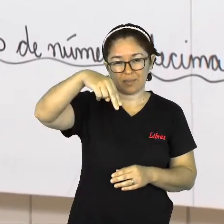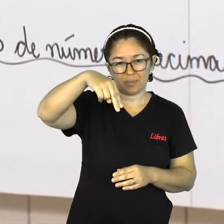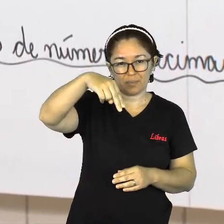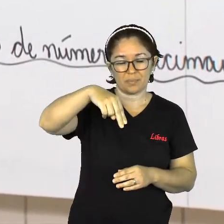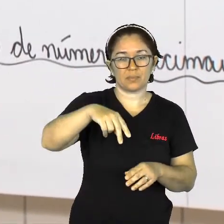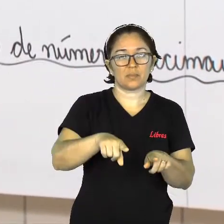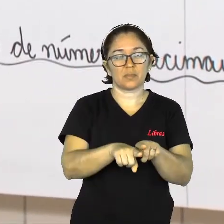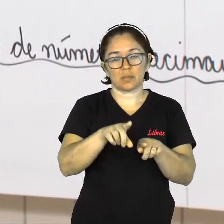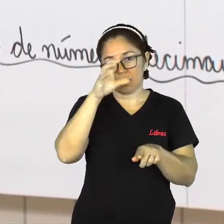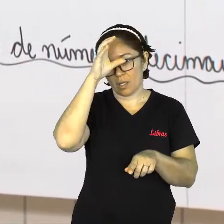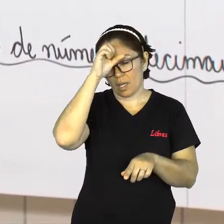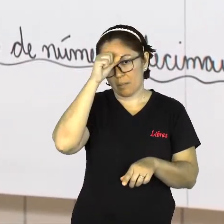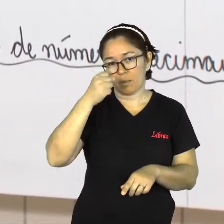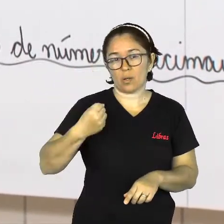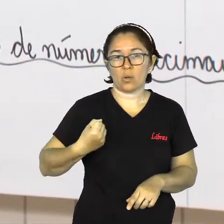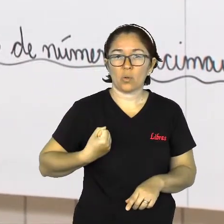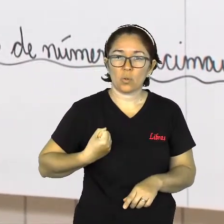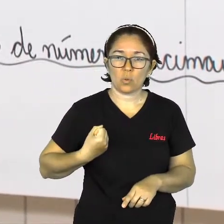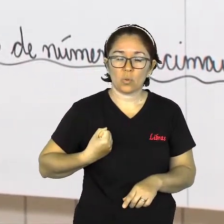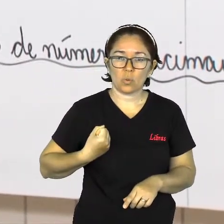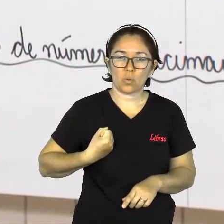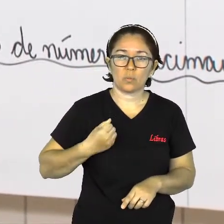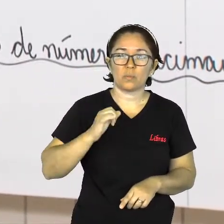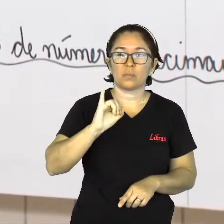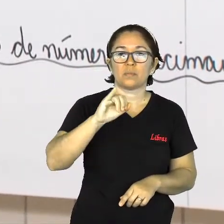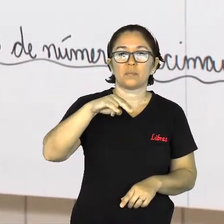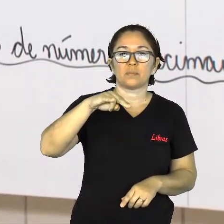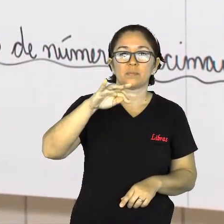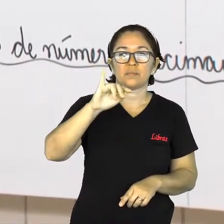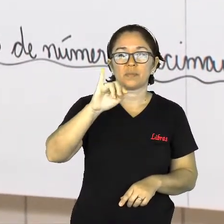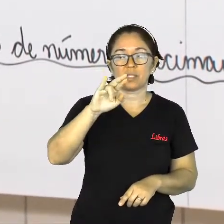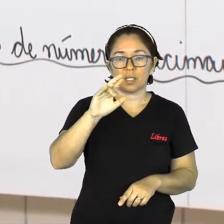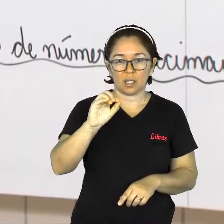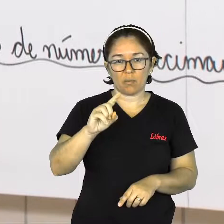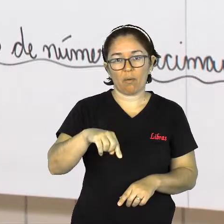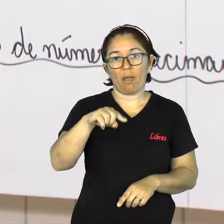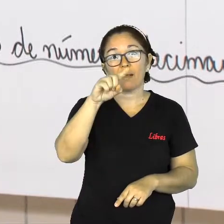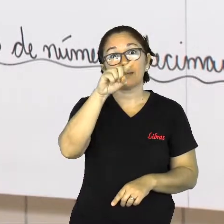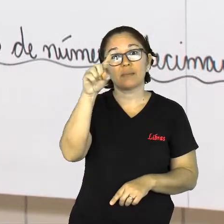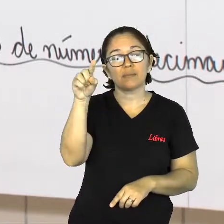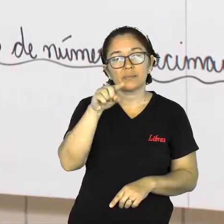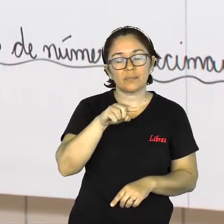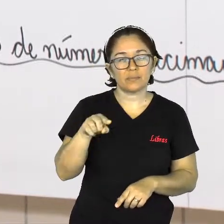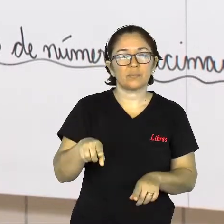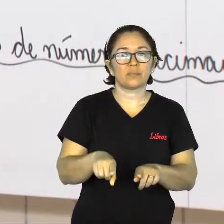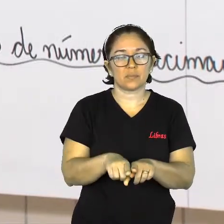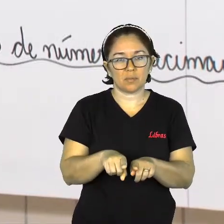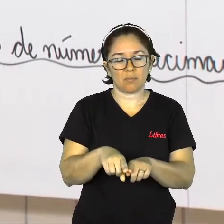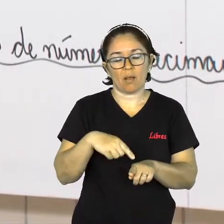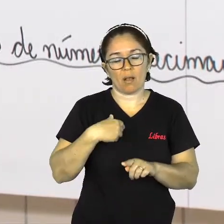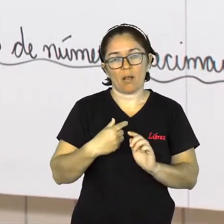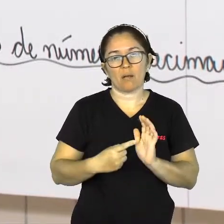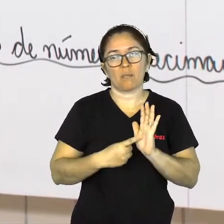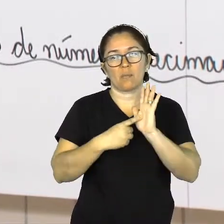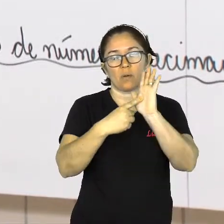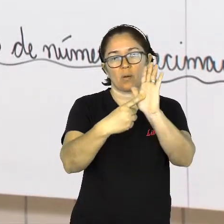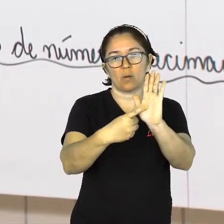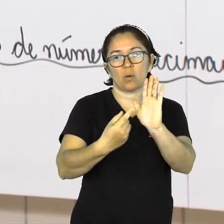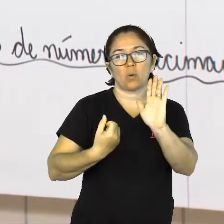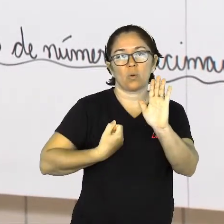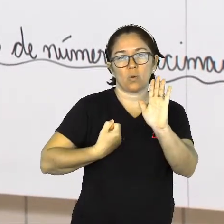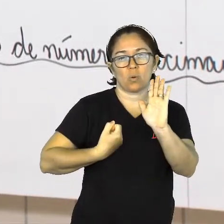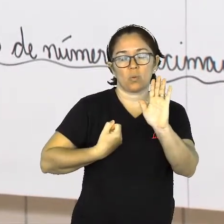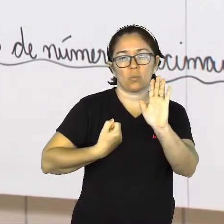números inteiros, que era representado pela letra Z. E eu apresentei para vocês os números racionais,